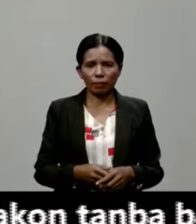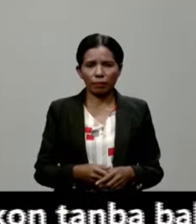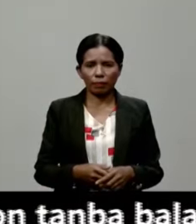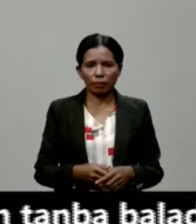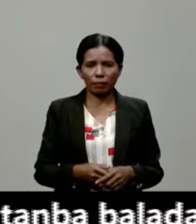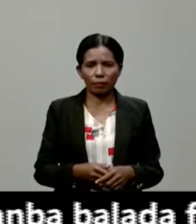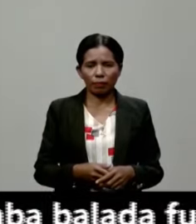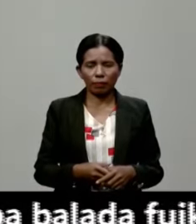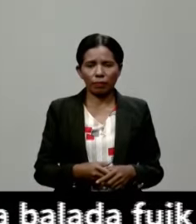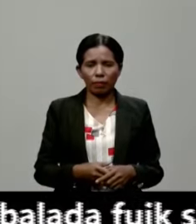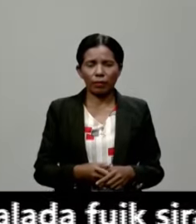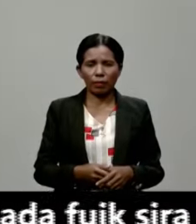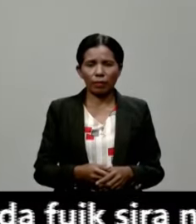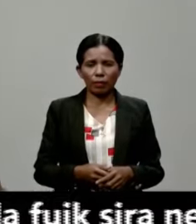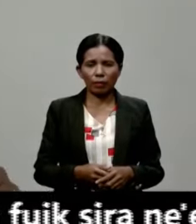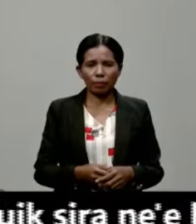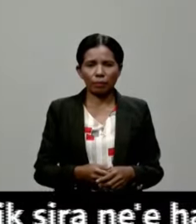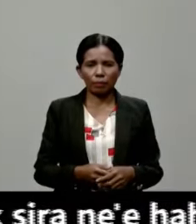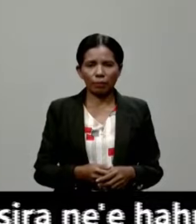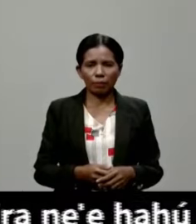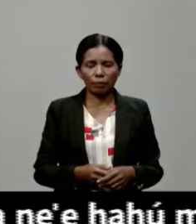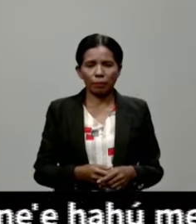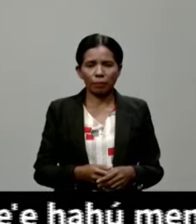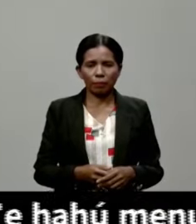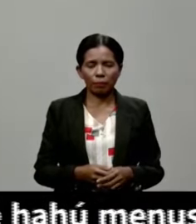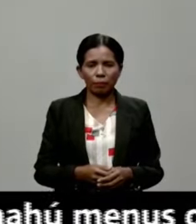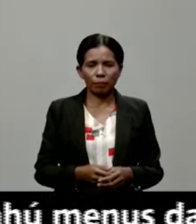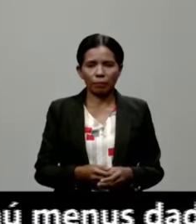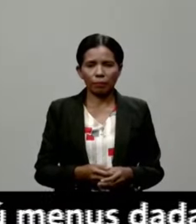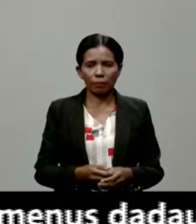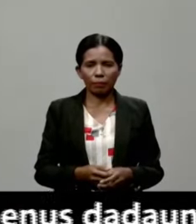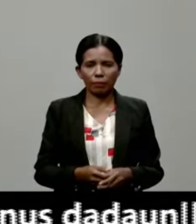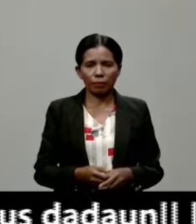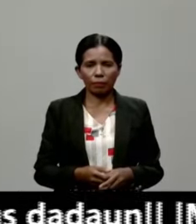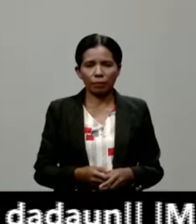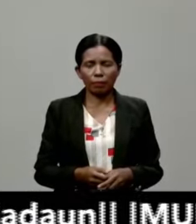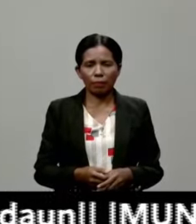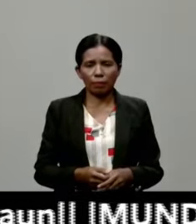Pergunta para o público, mas que nem. O exame é lavar aqui com a gente pelo halo crime organizado.